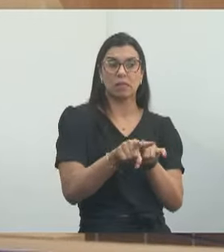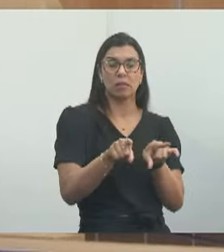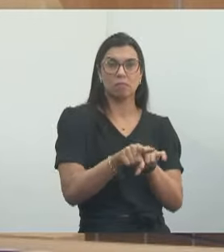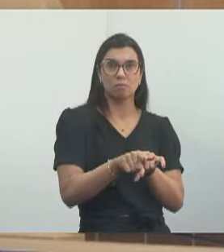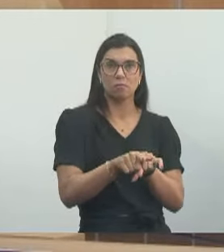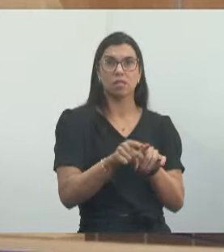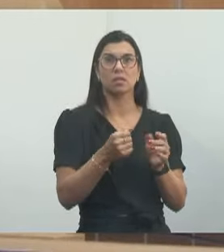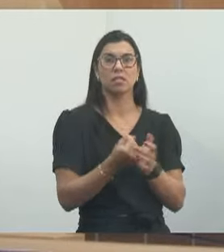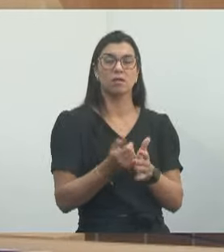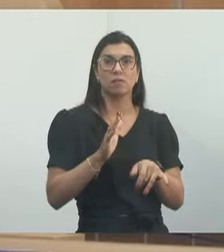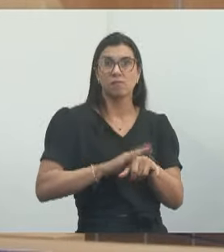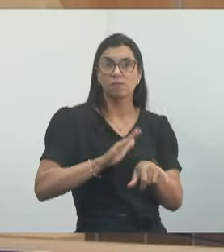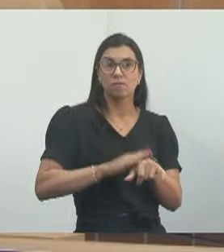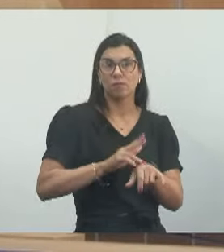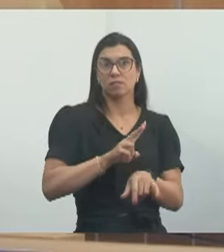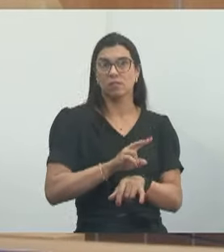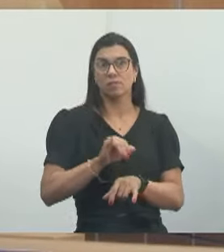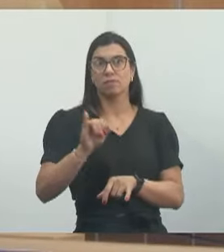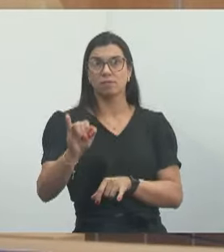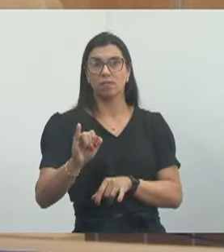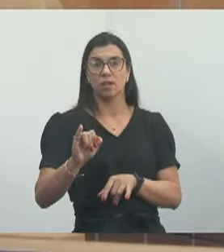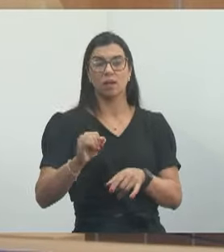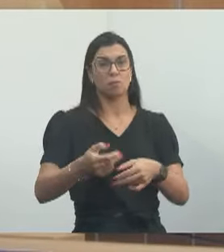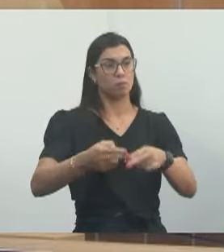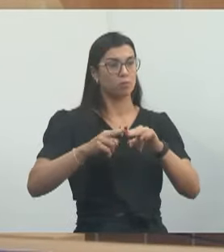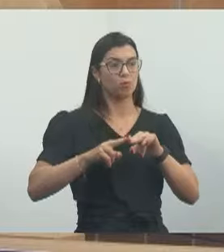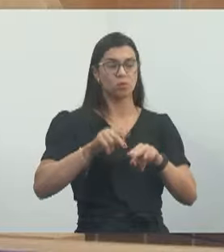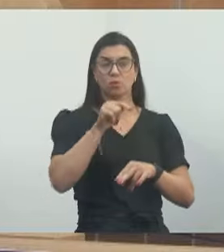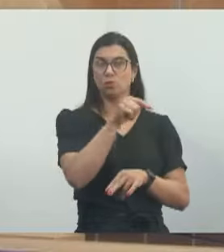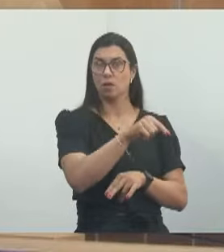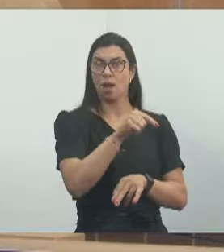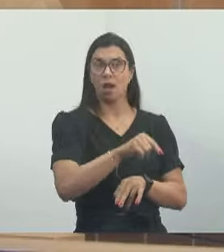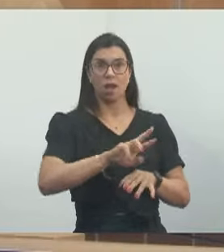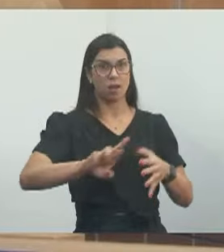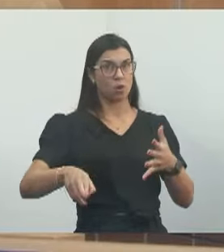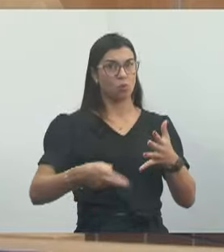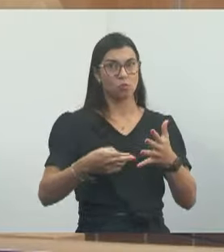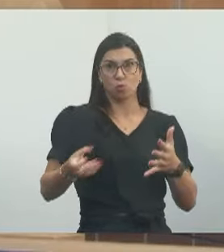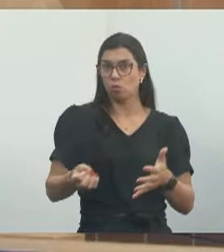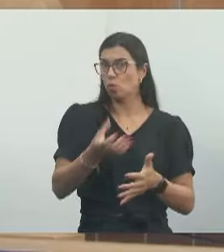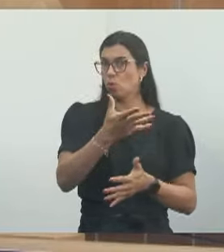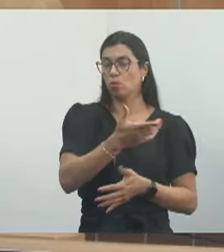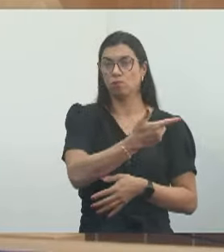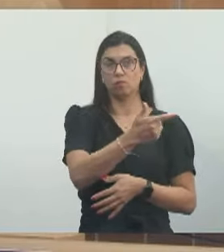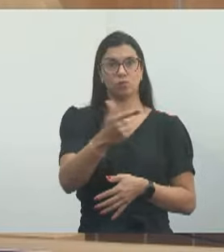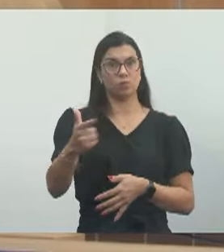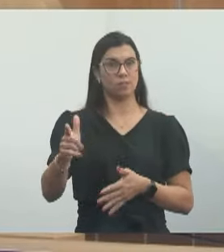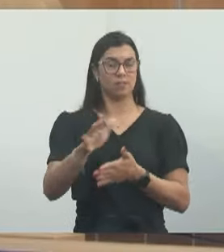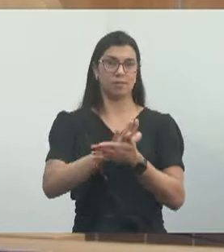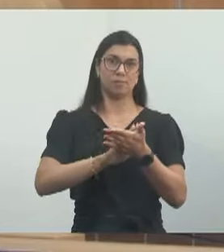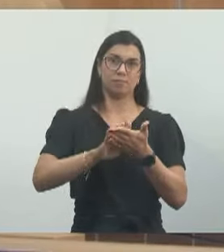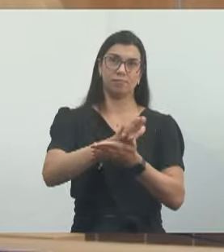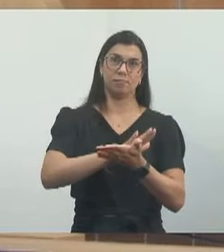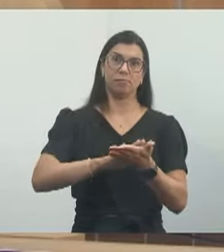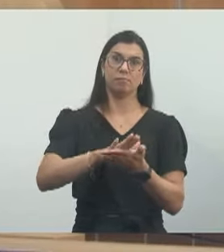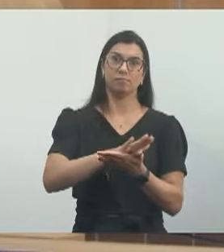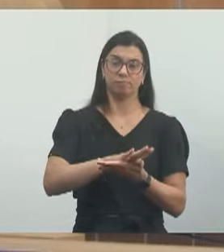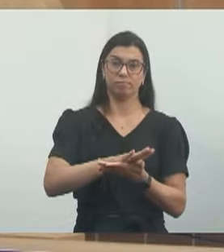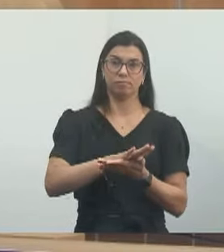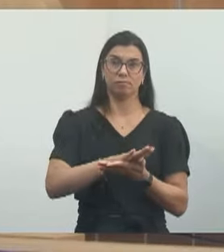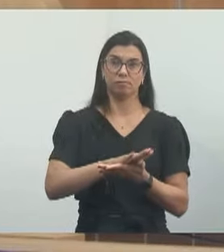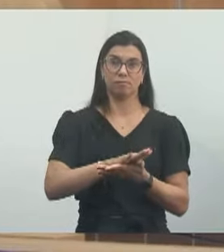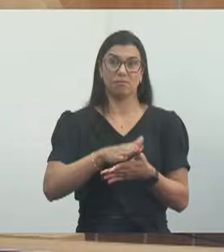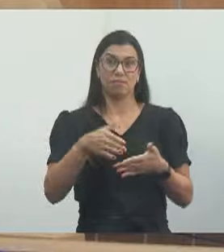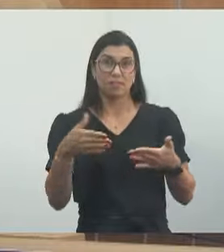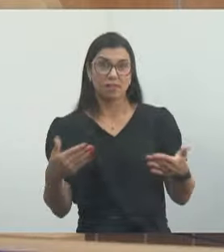a abstenção de novos repasses até que os valores sejam restituídos. A